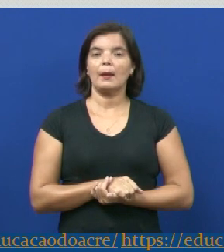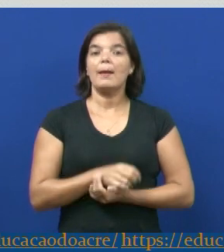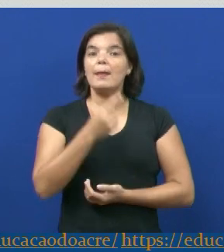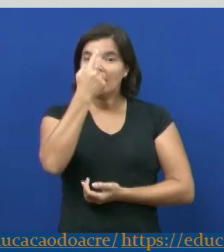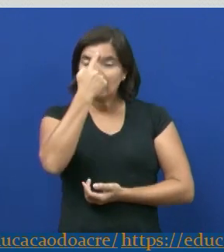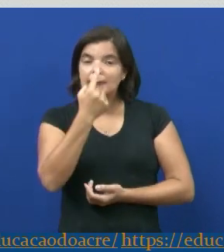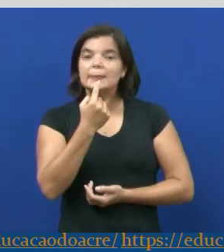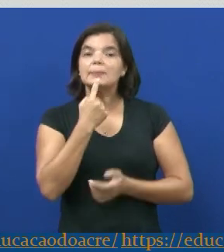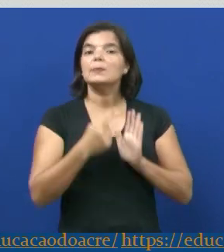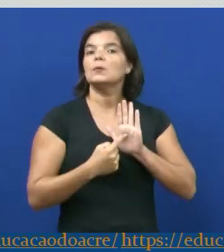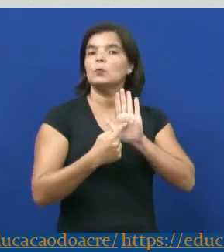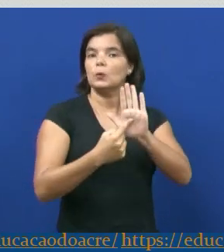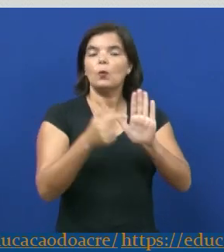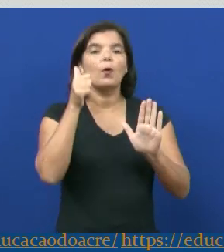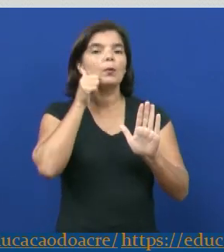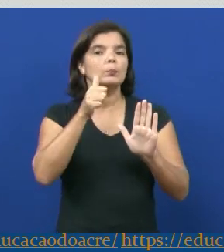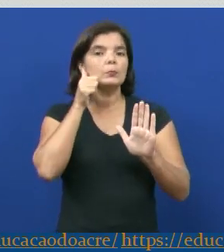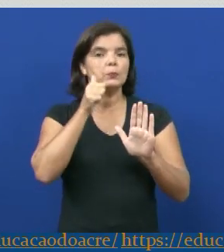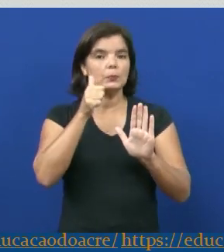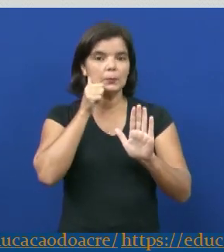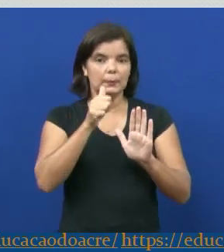Essa imagem apresenta uma mulher,